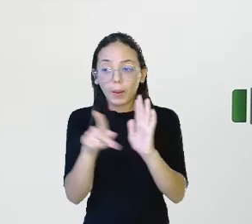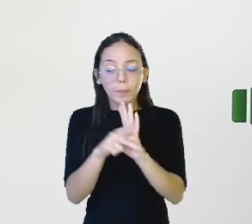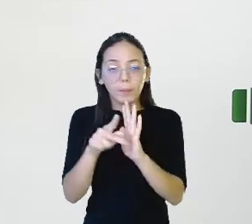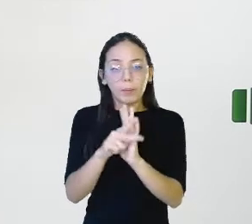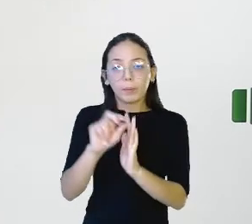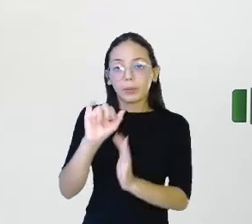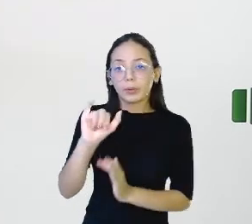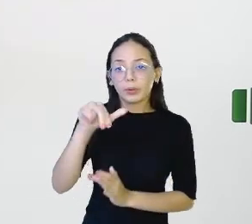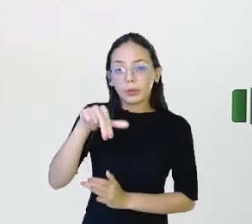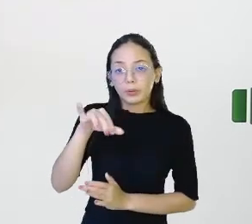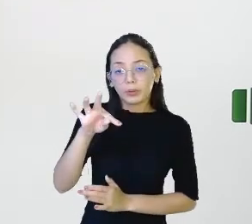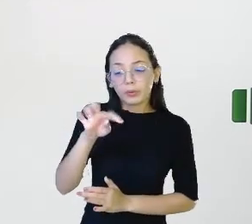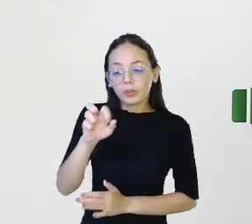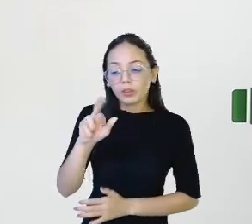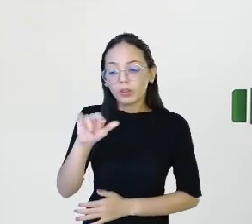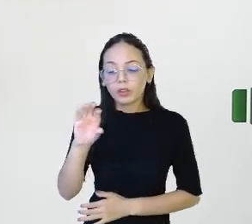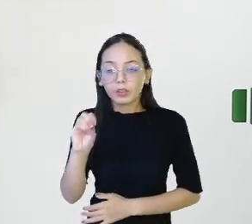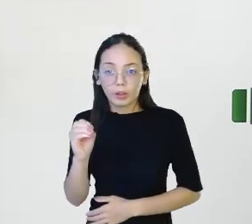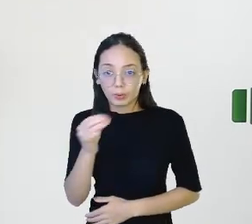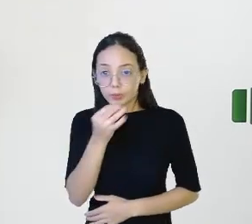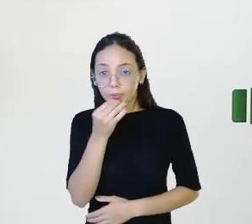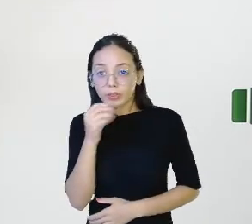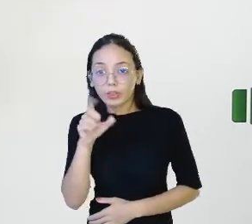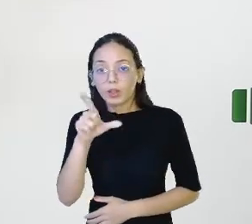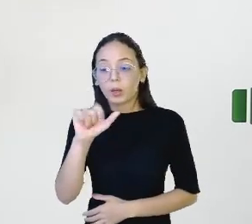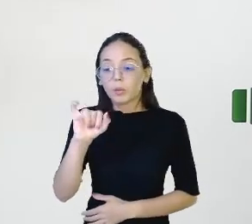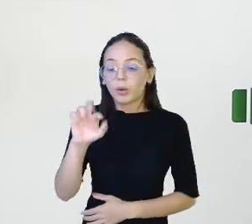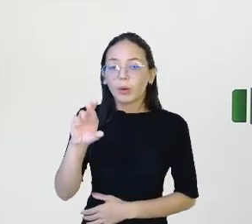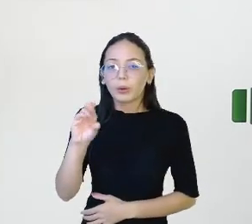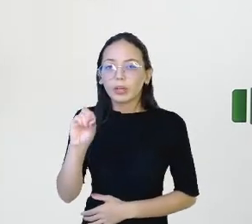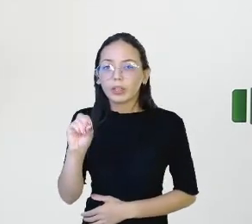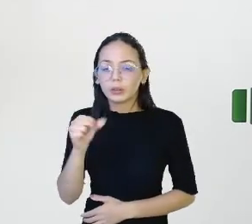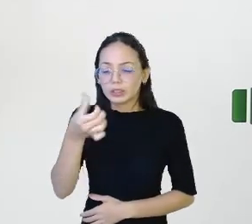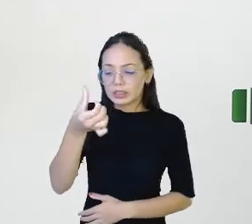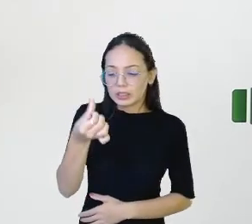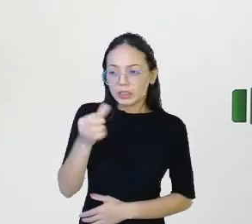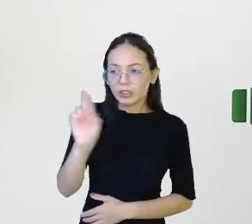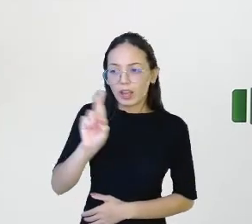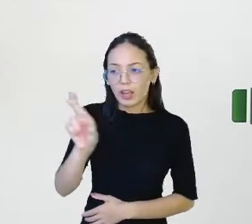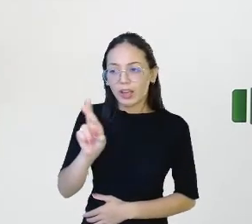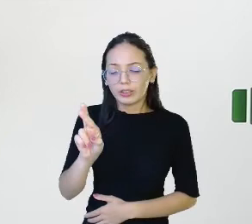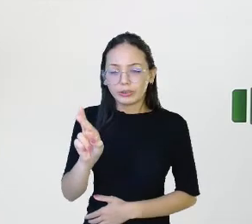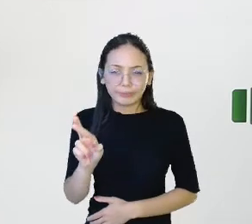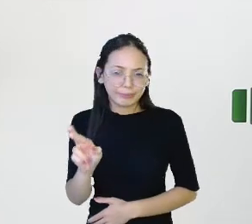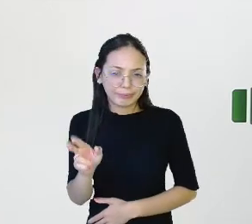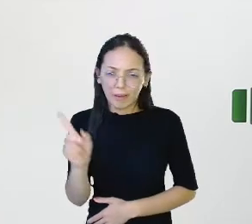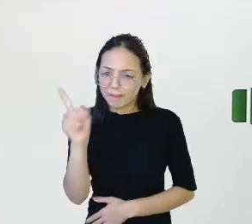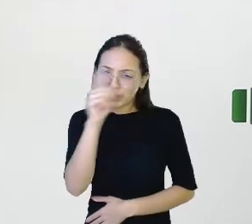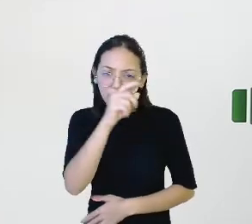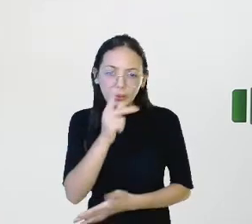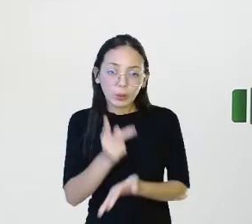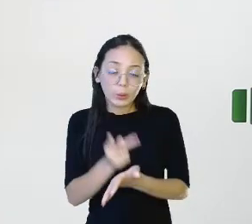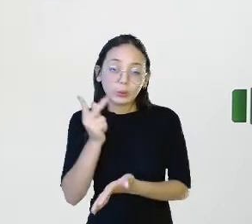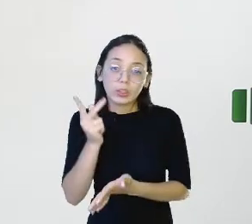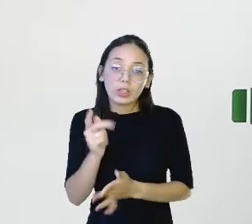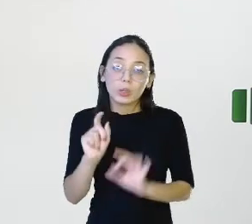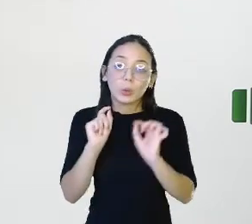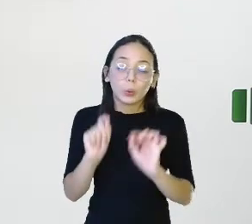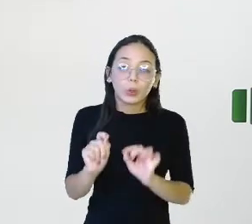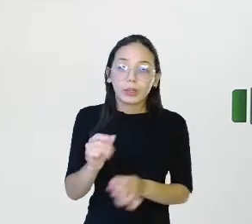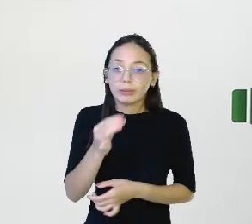inteiro. Por exemplo, o litro da gasolina custa R$6. Dificilmente isso acontece. Normalmente está